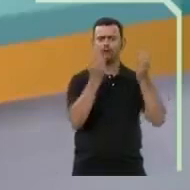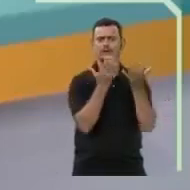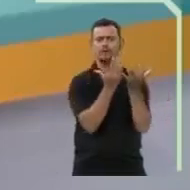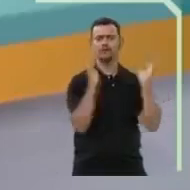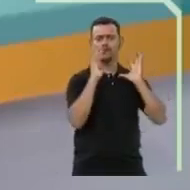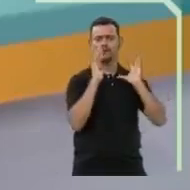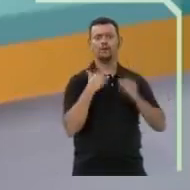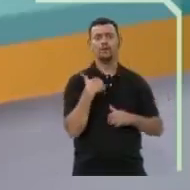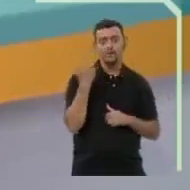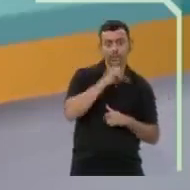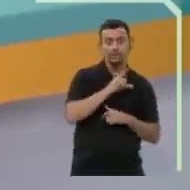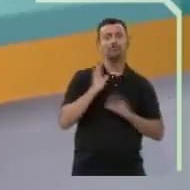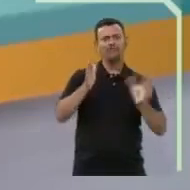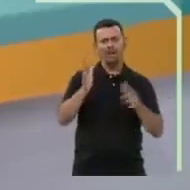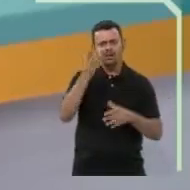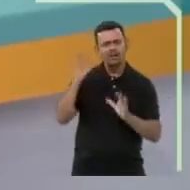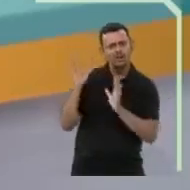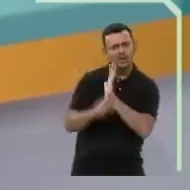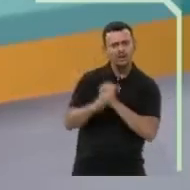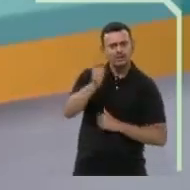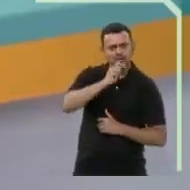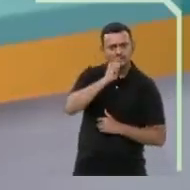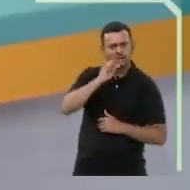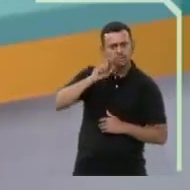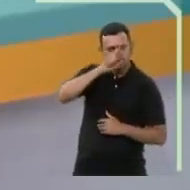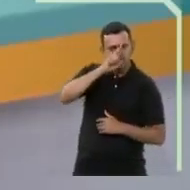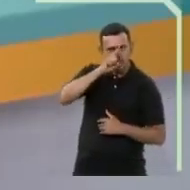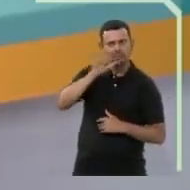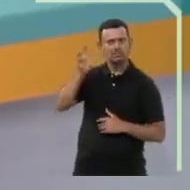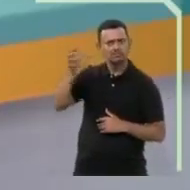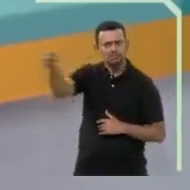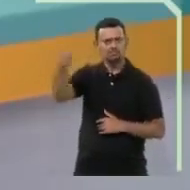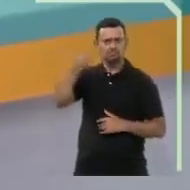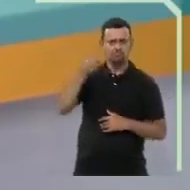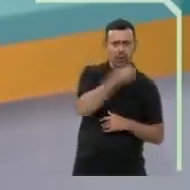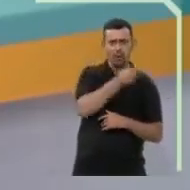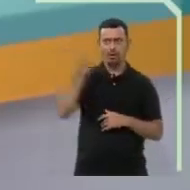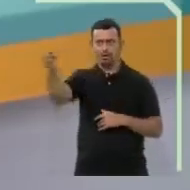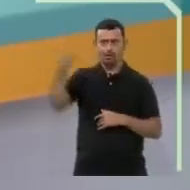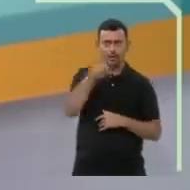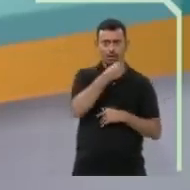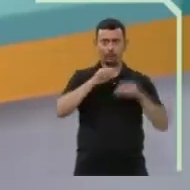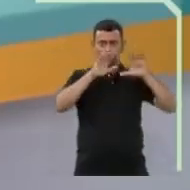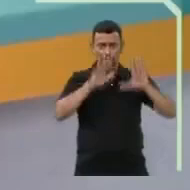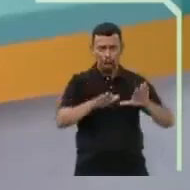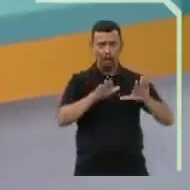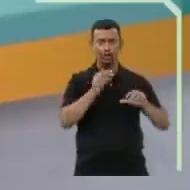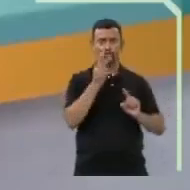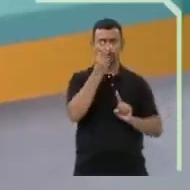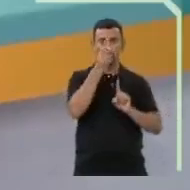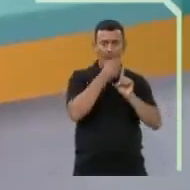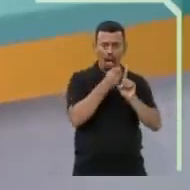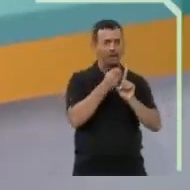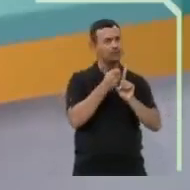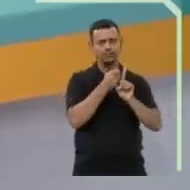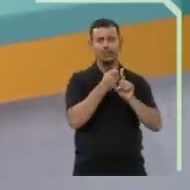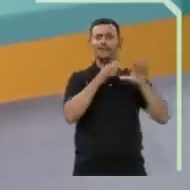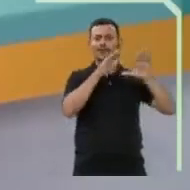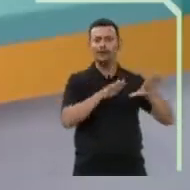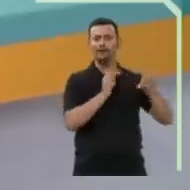ficaram grandes traficantes, era para ficar 60 dias, ficaram 2 anos e só saíram porque a